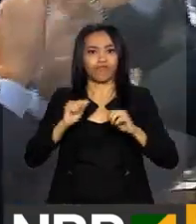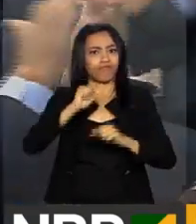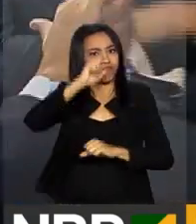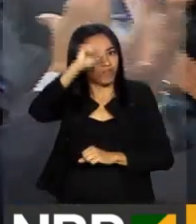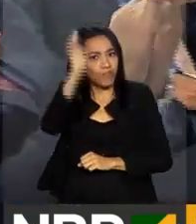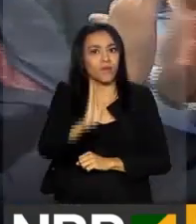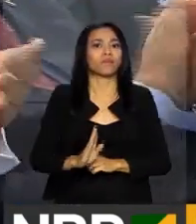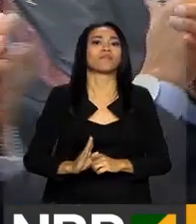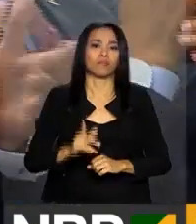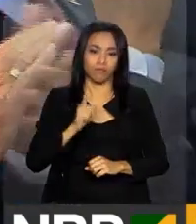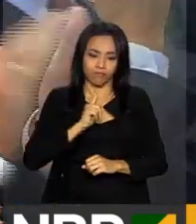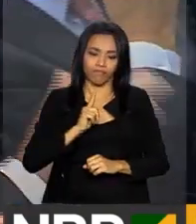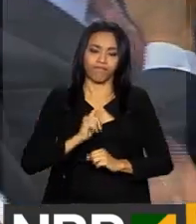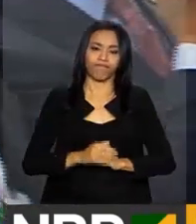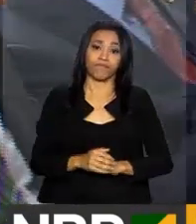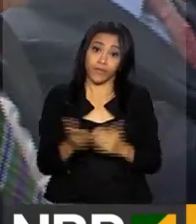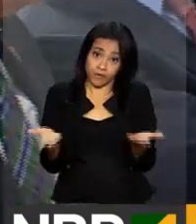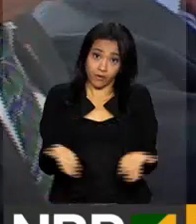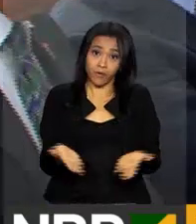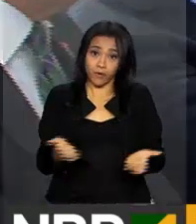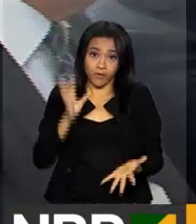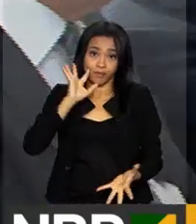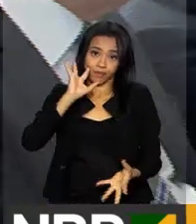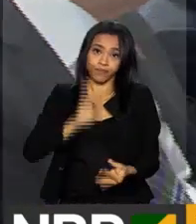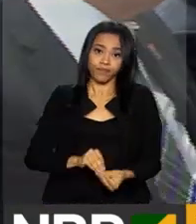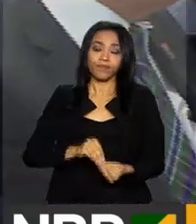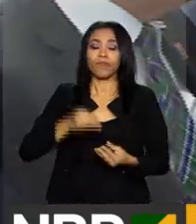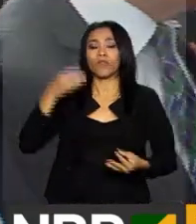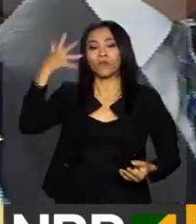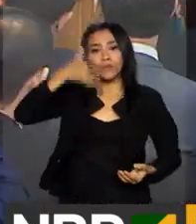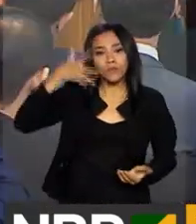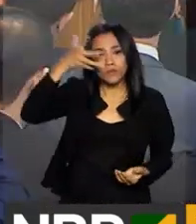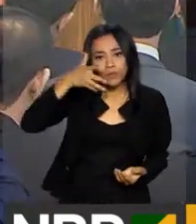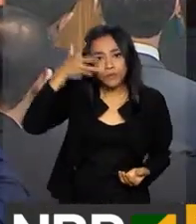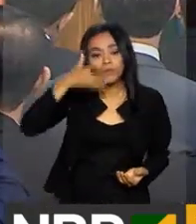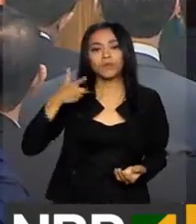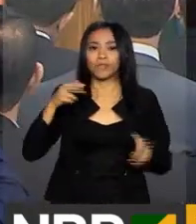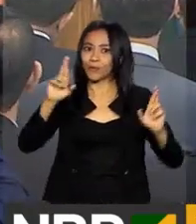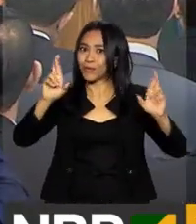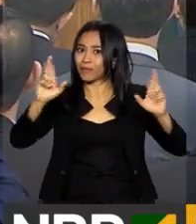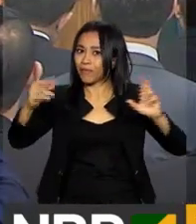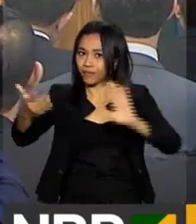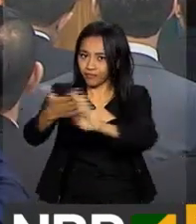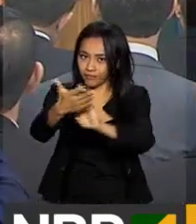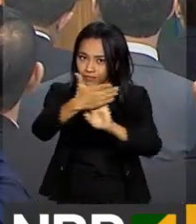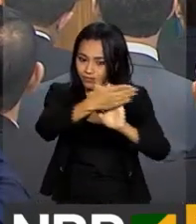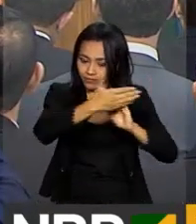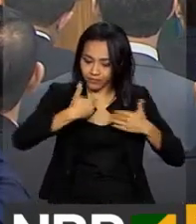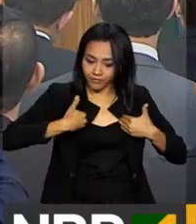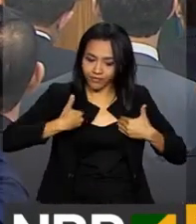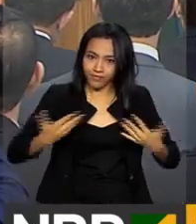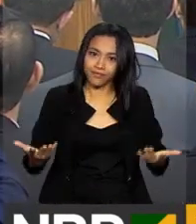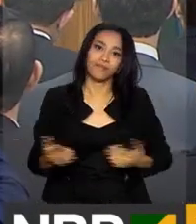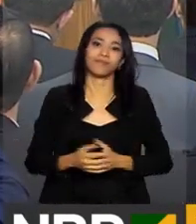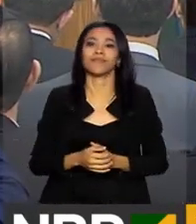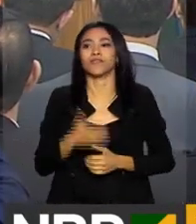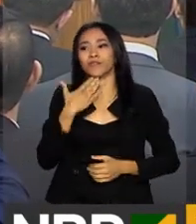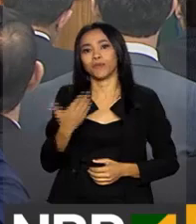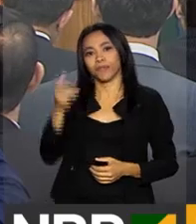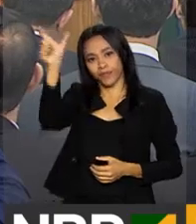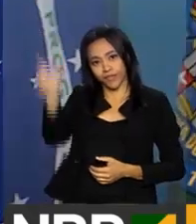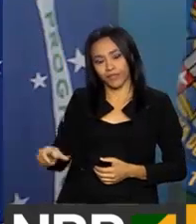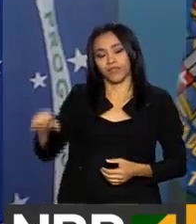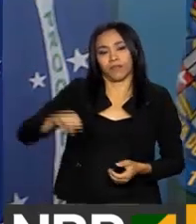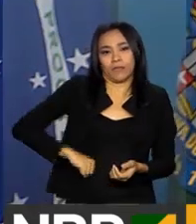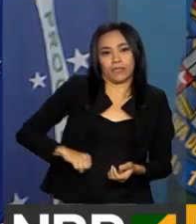e agora para concluir o discurso e espero receber aplausos eu vou pedir o embaixador pompeu que me traga